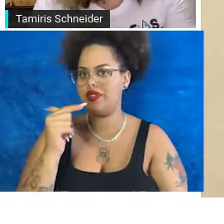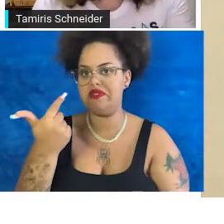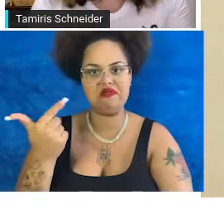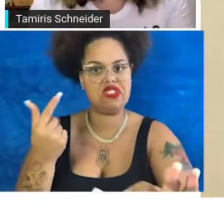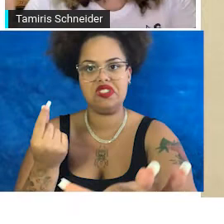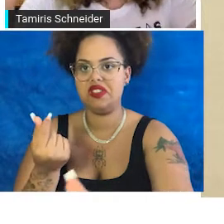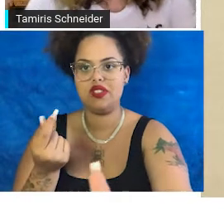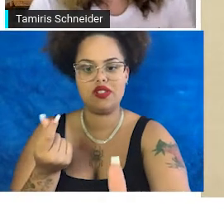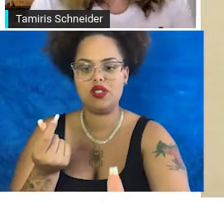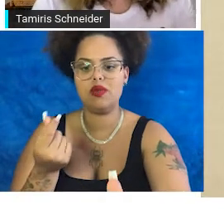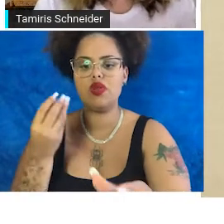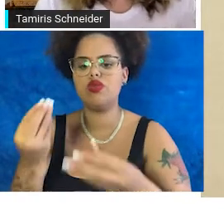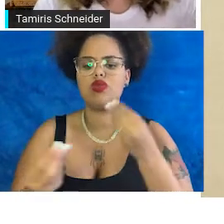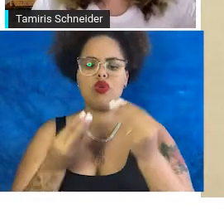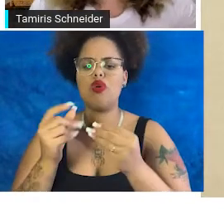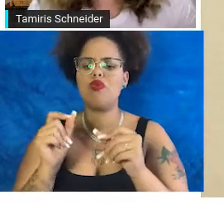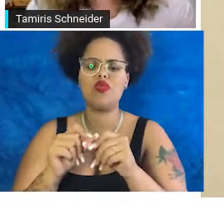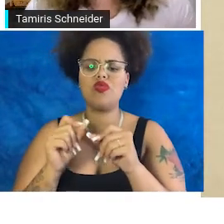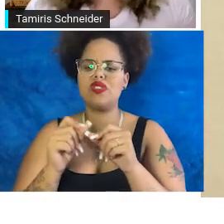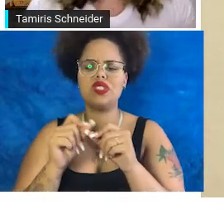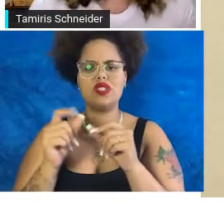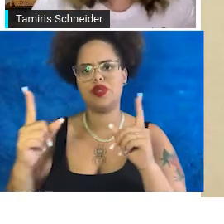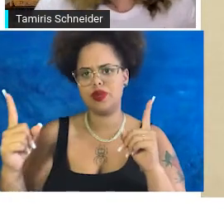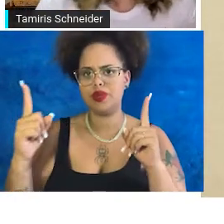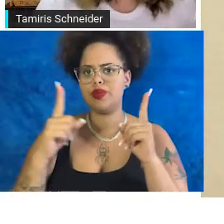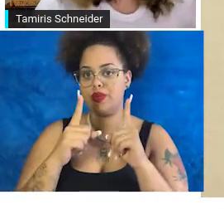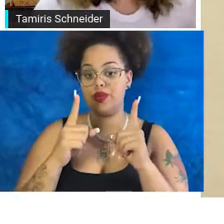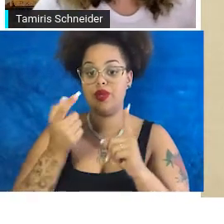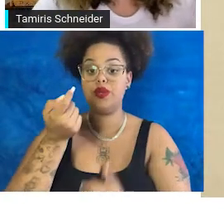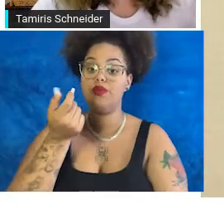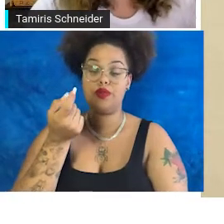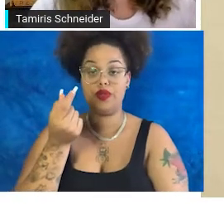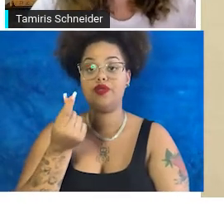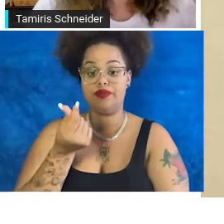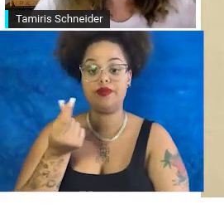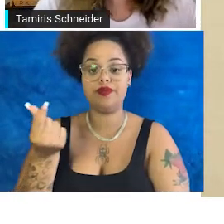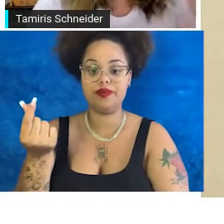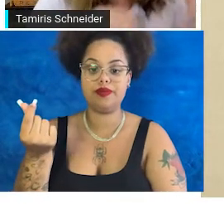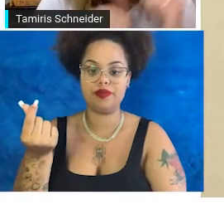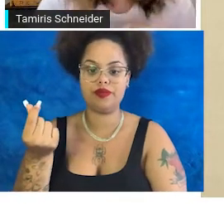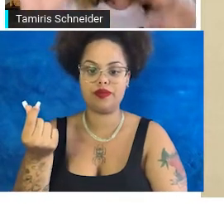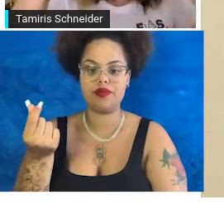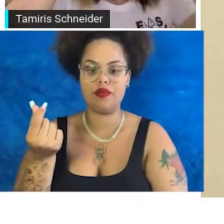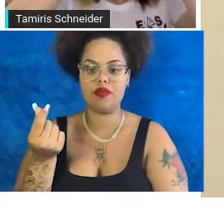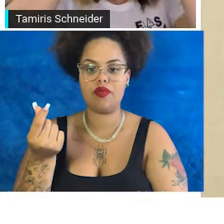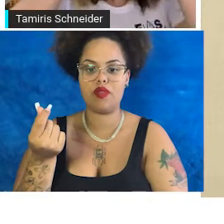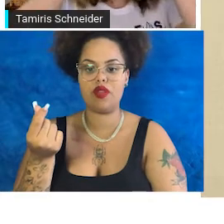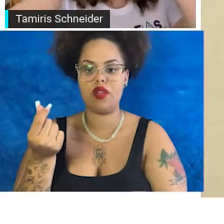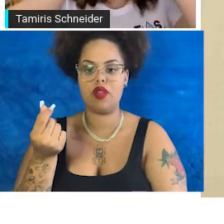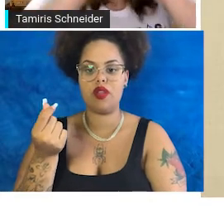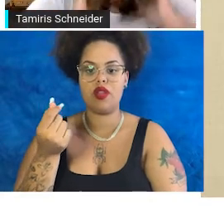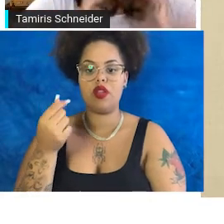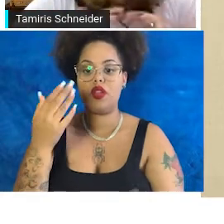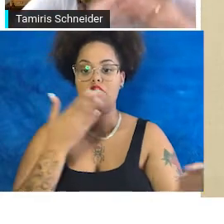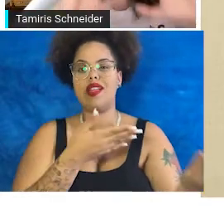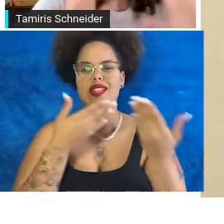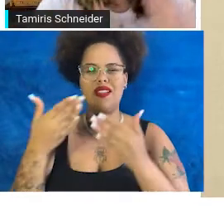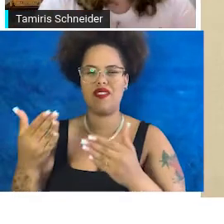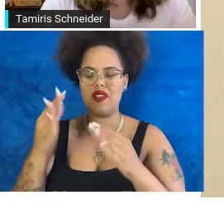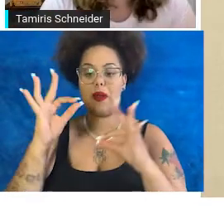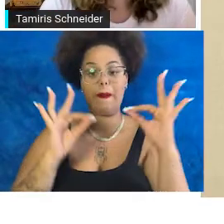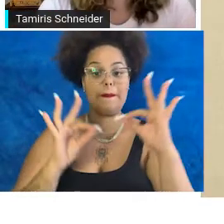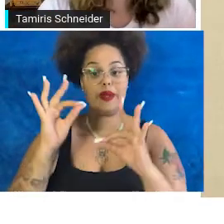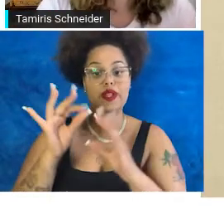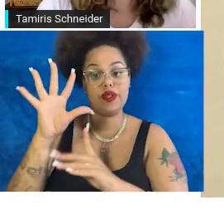grande orçamento, então como eu vou fazer isso num curta-metragem de pouco orçamento? Então, lá vem aquela coisa do plano